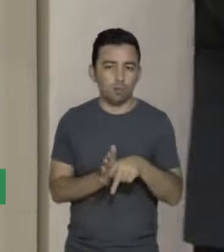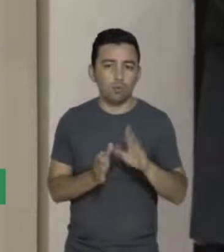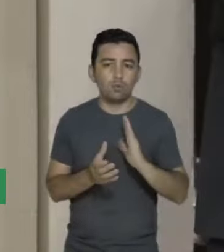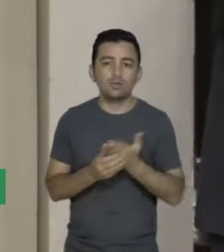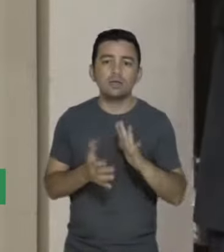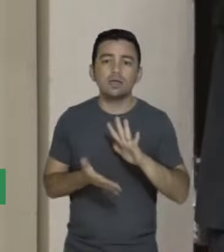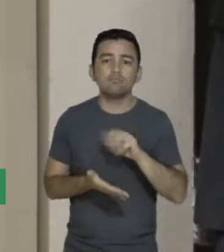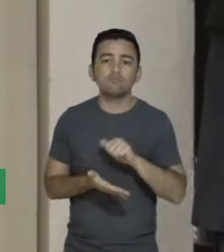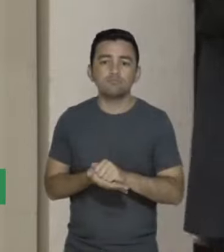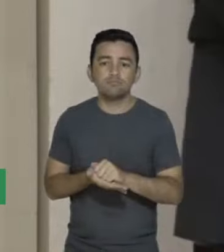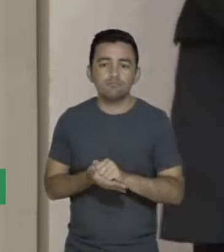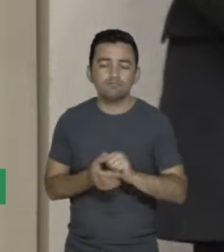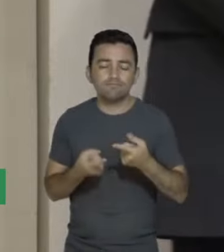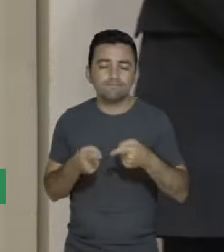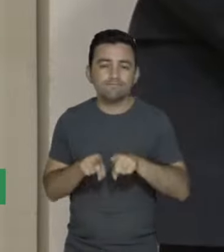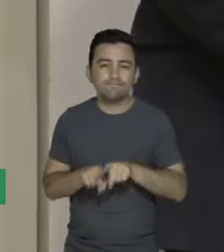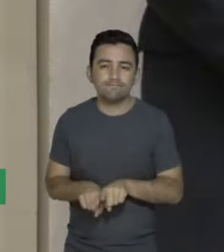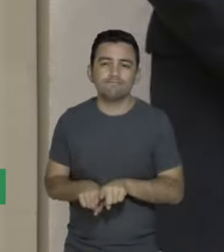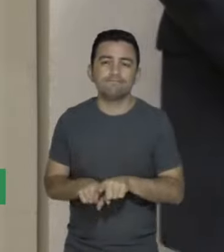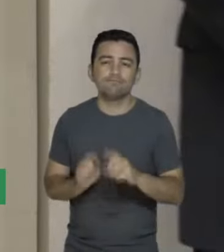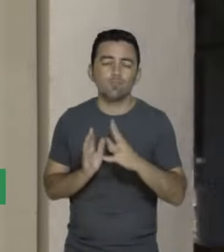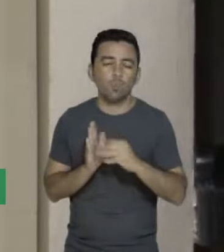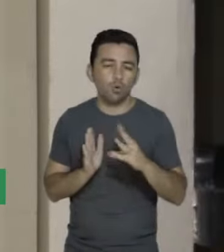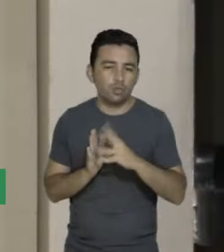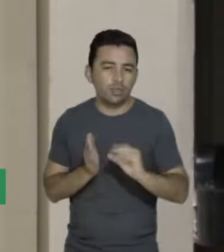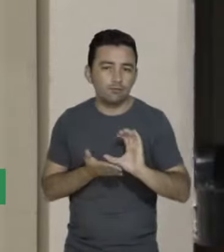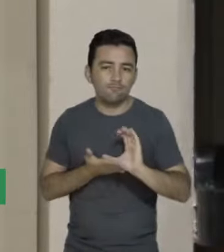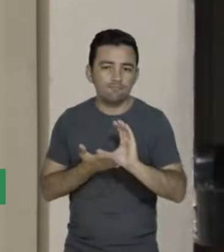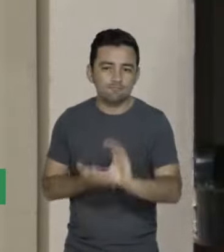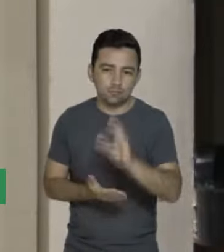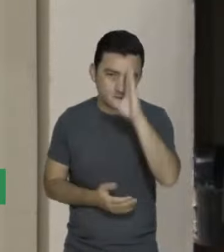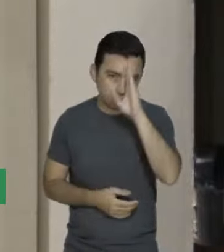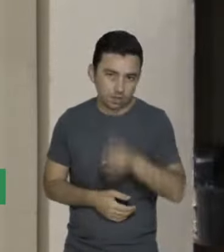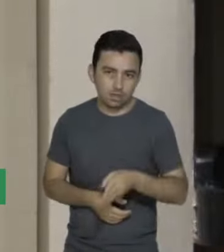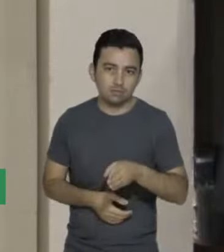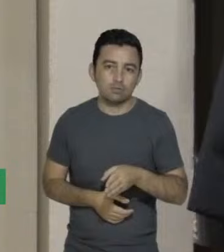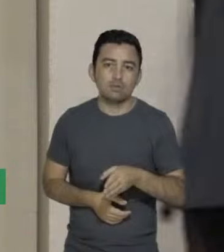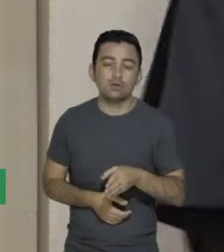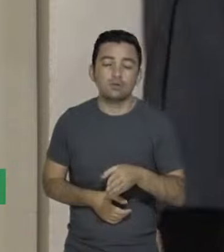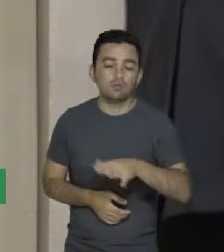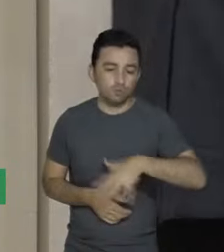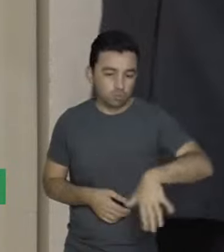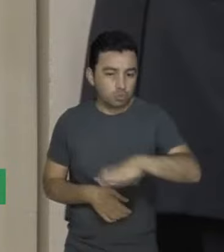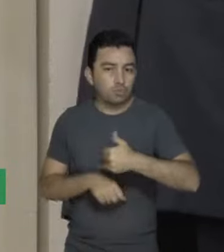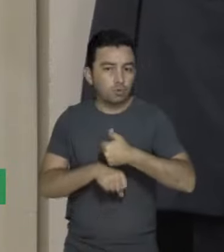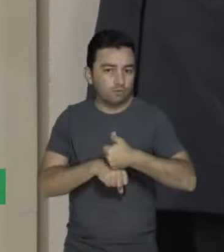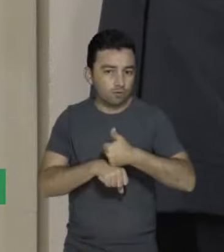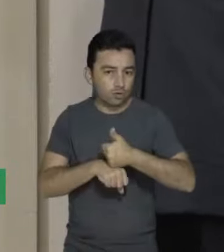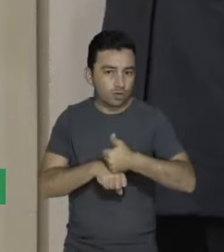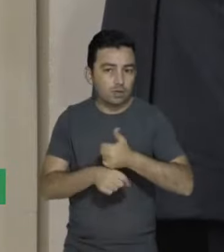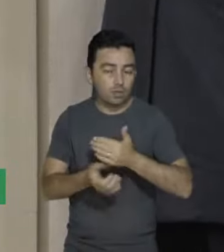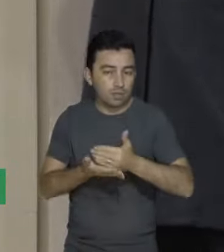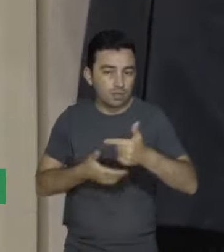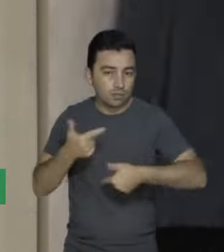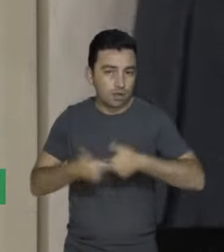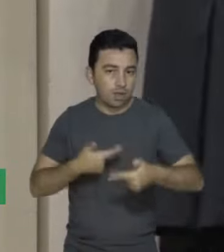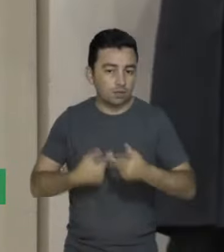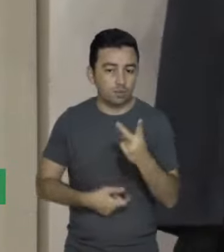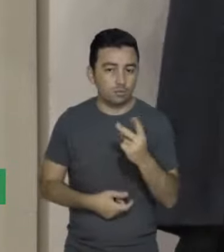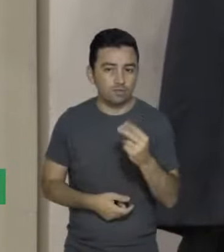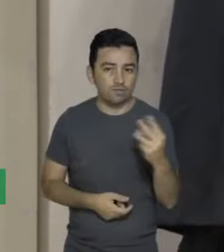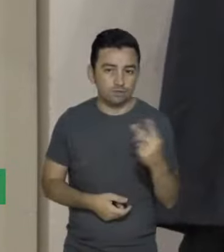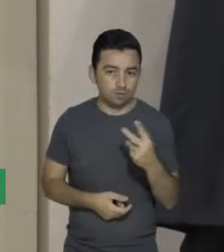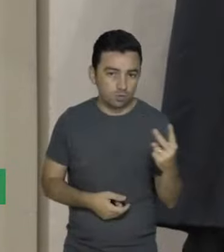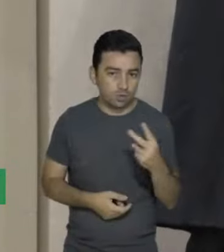a Adesão de convênio no modelo de repasse direto para contratação de profissionais para atuar no ano de 2022 na